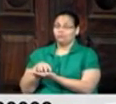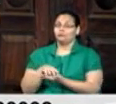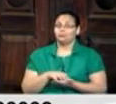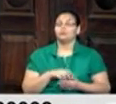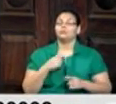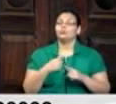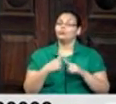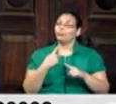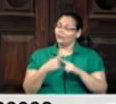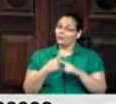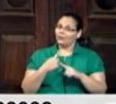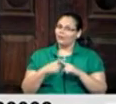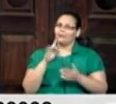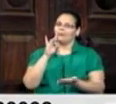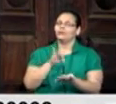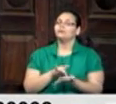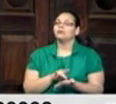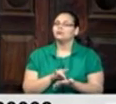Porque,